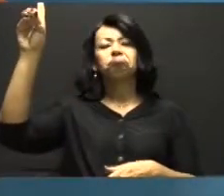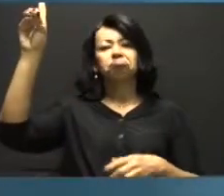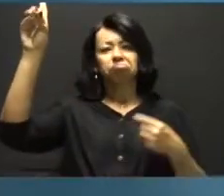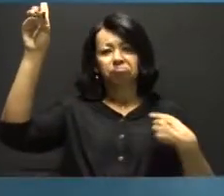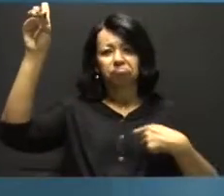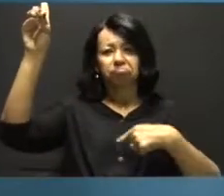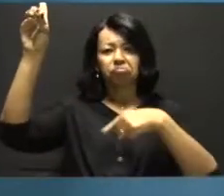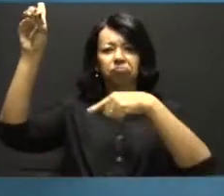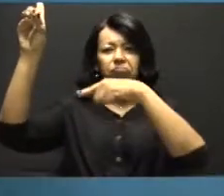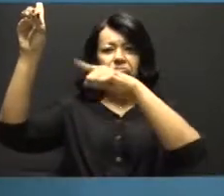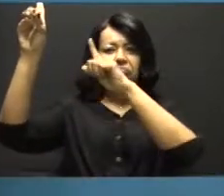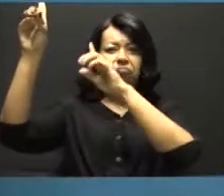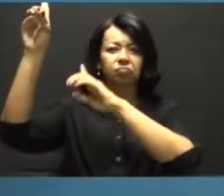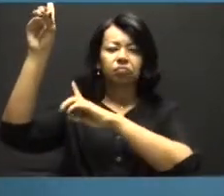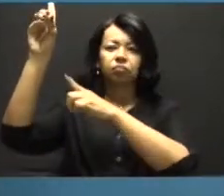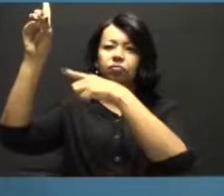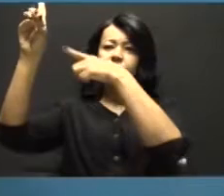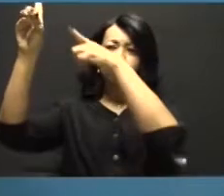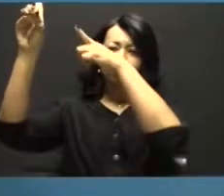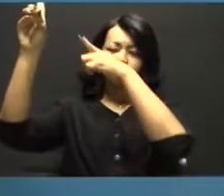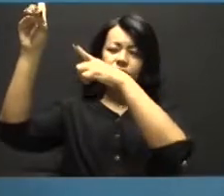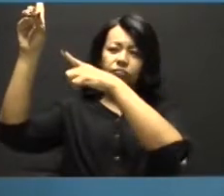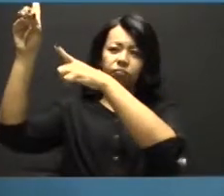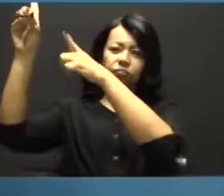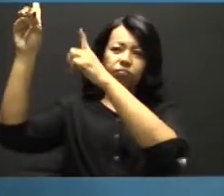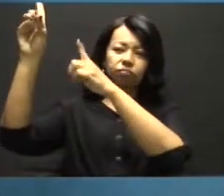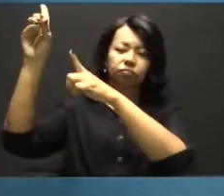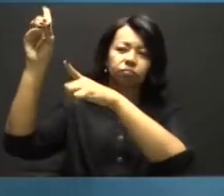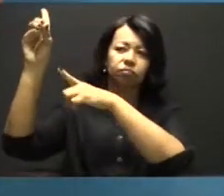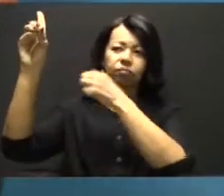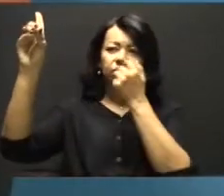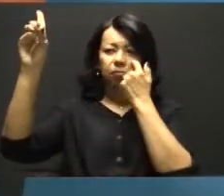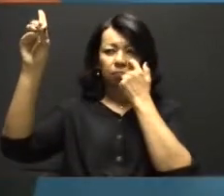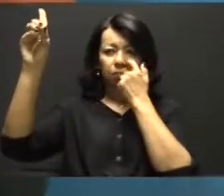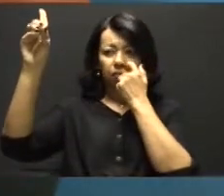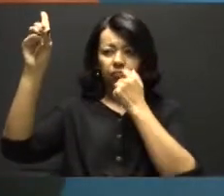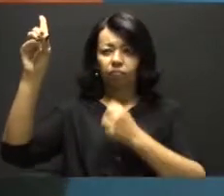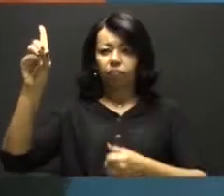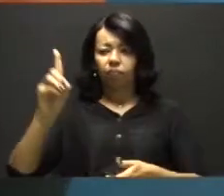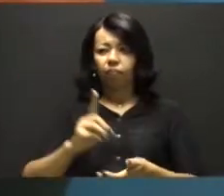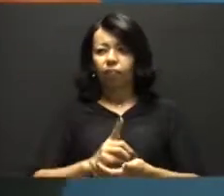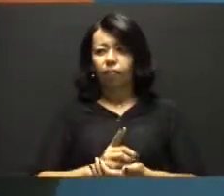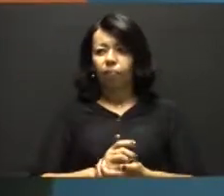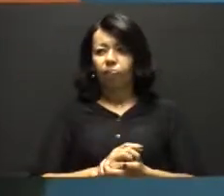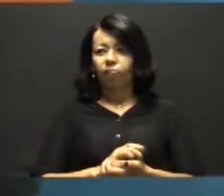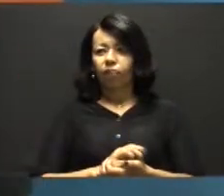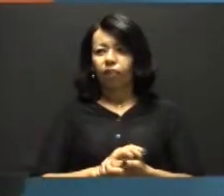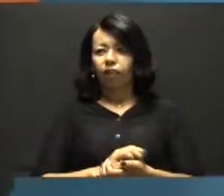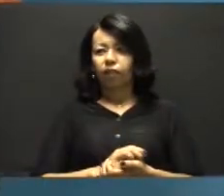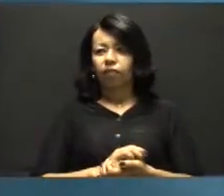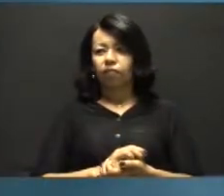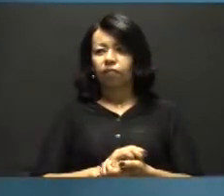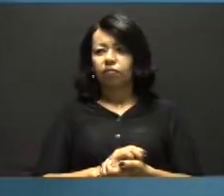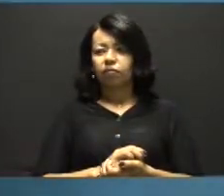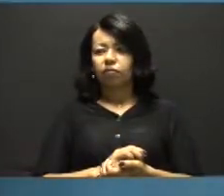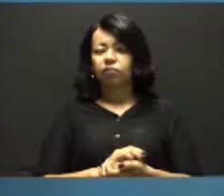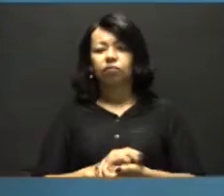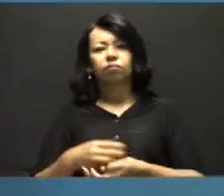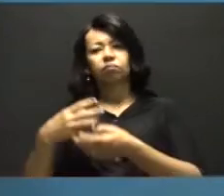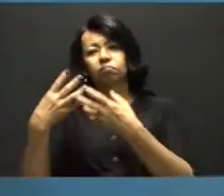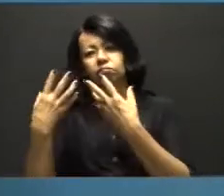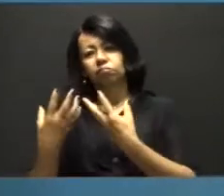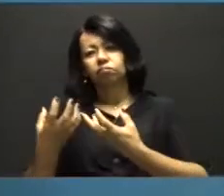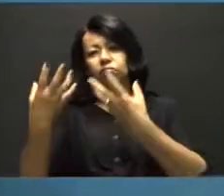voltará à risca ti e acolhe a